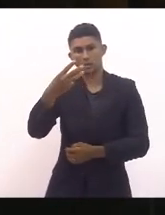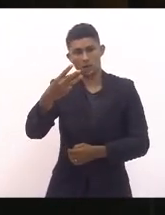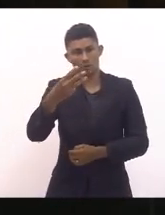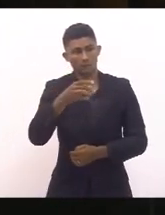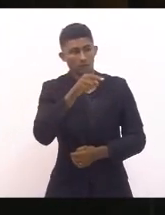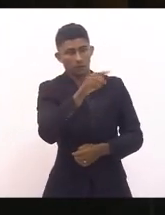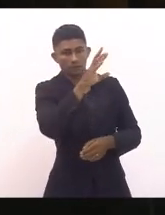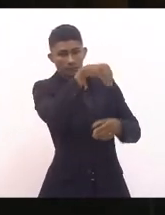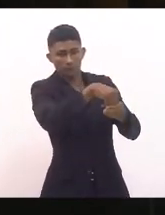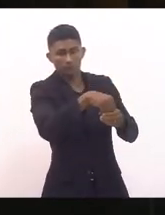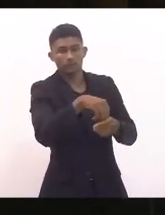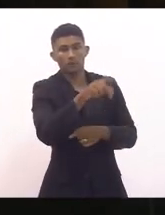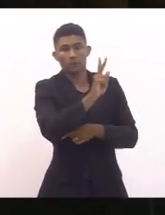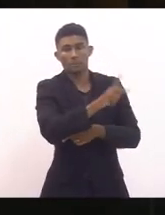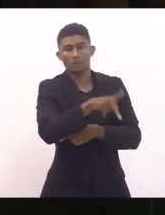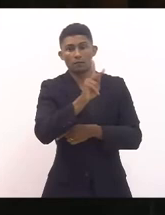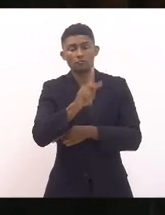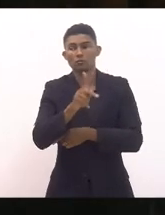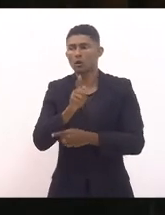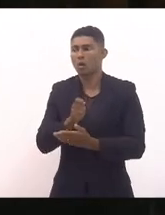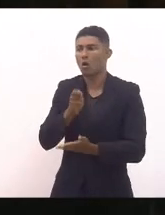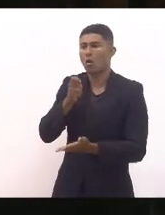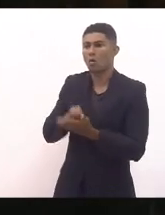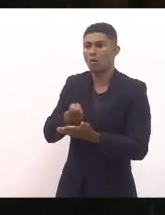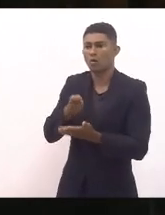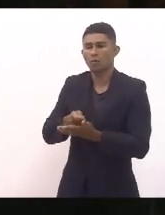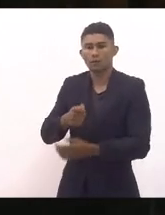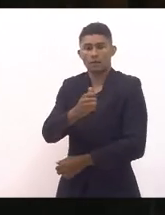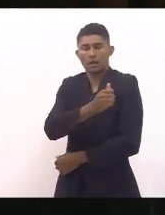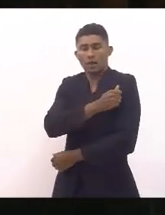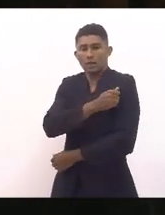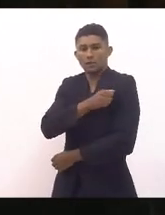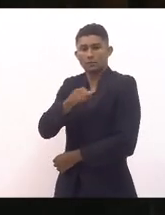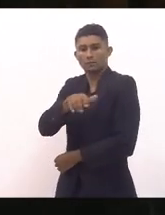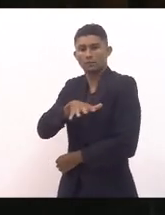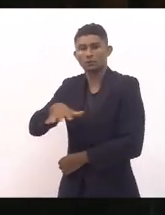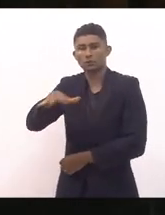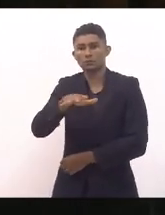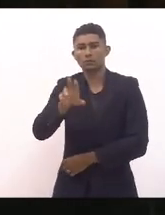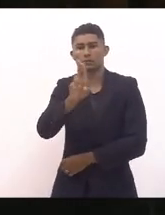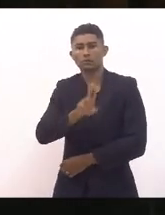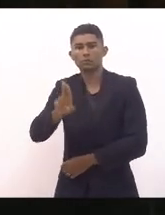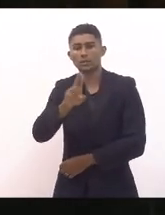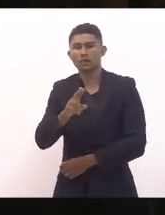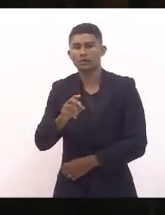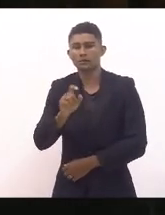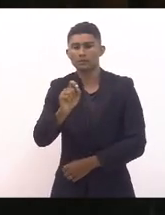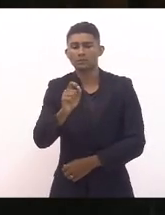professora obrigava os alunos a usar chupeta.